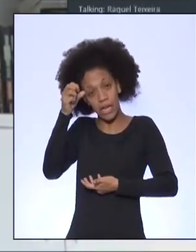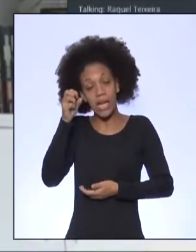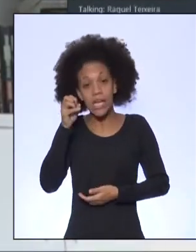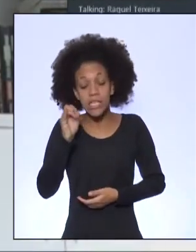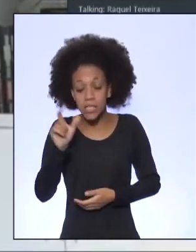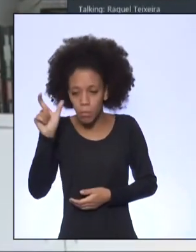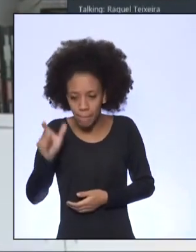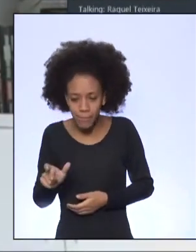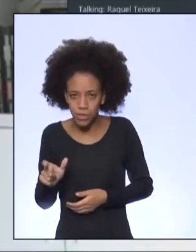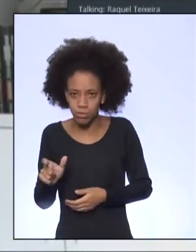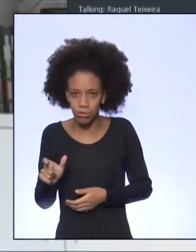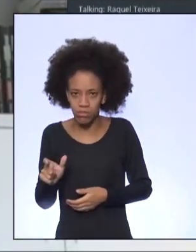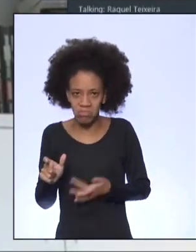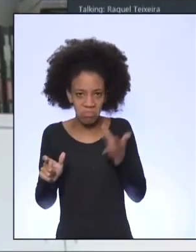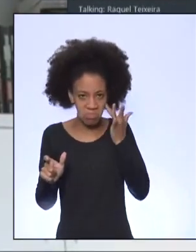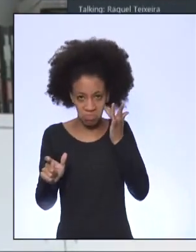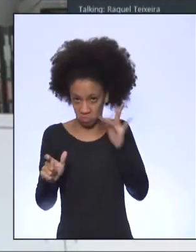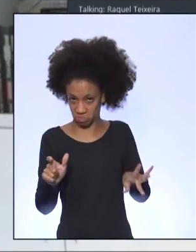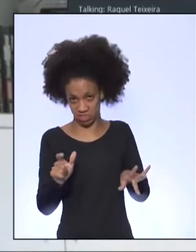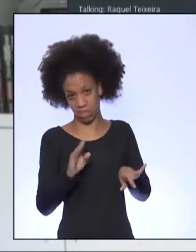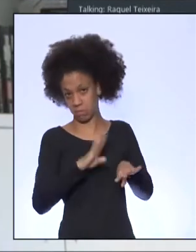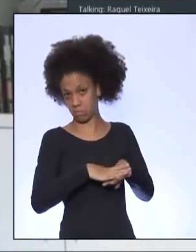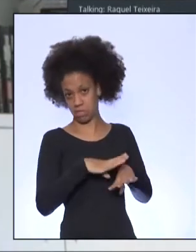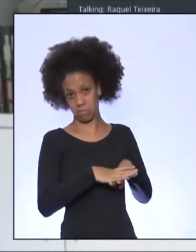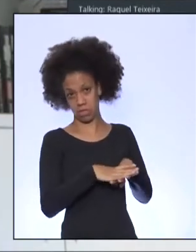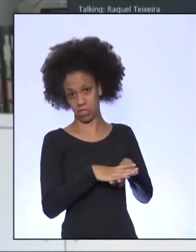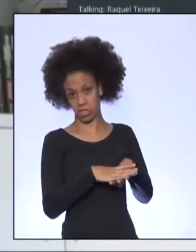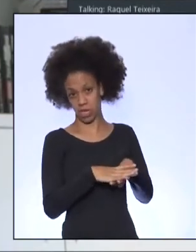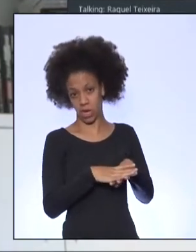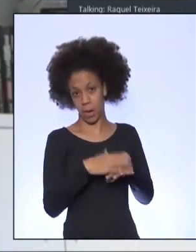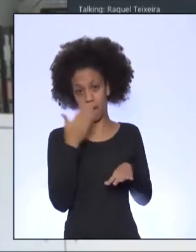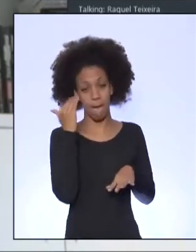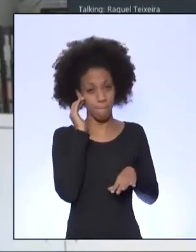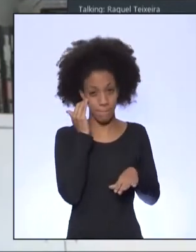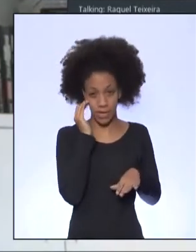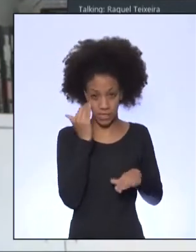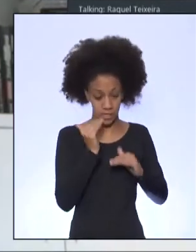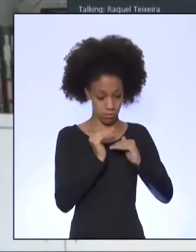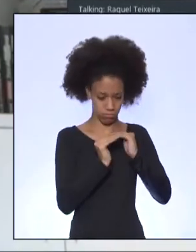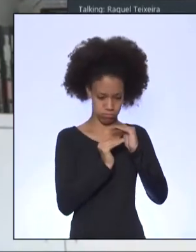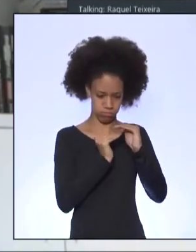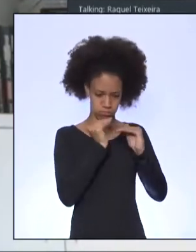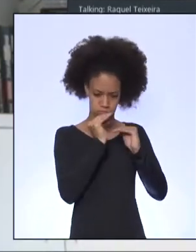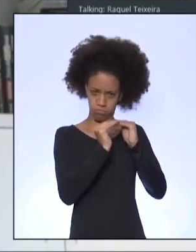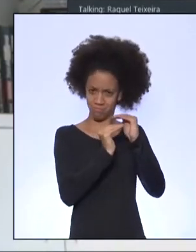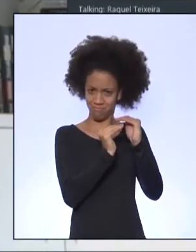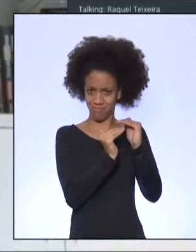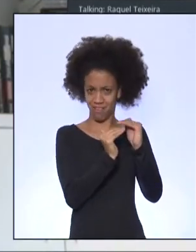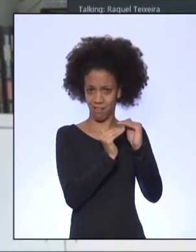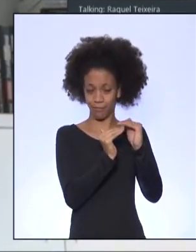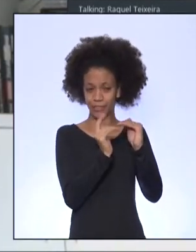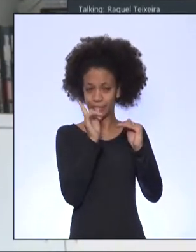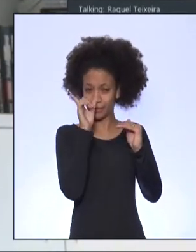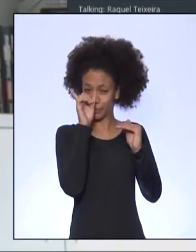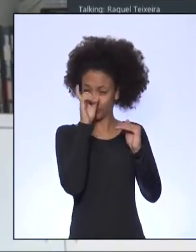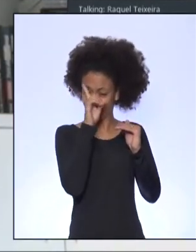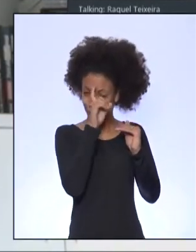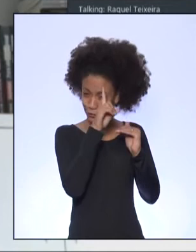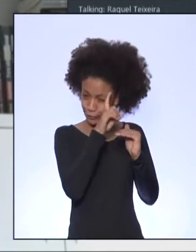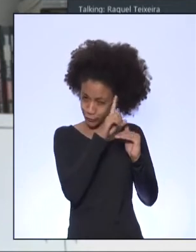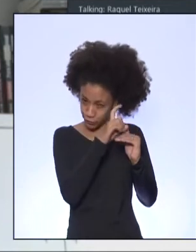pessoa não sabe matemática para entender crescimento exponencial, ela vai ter dificuldade em entender